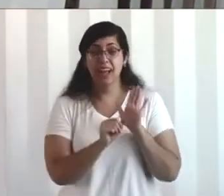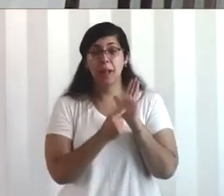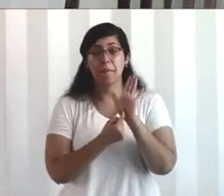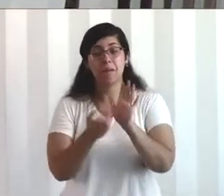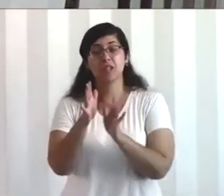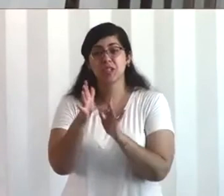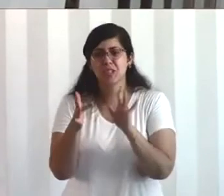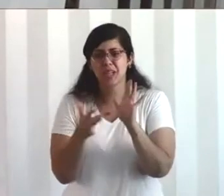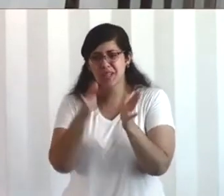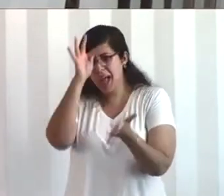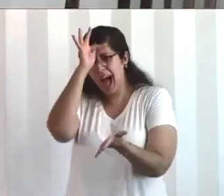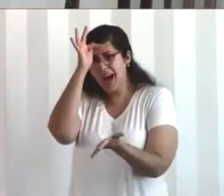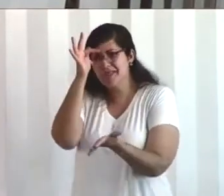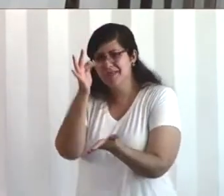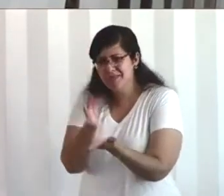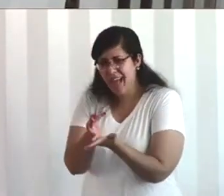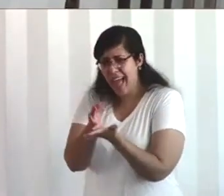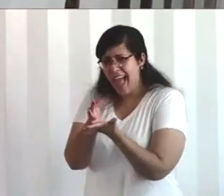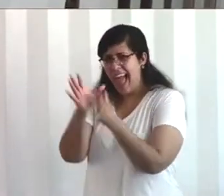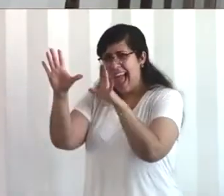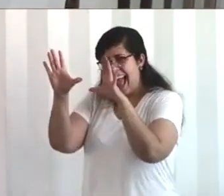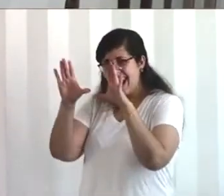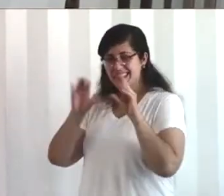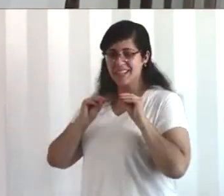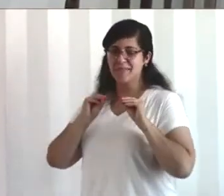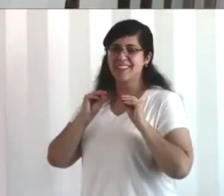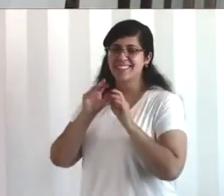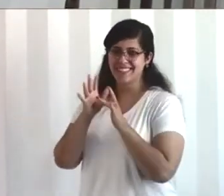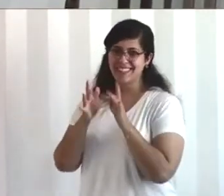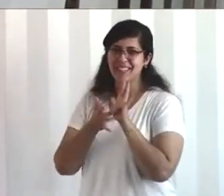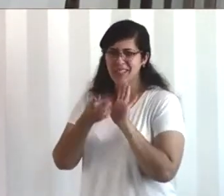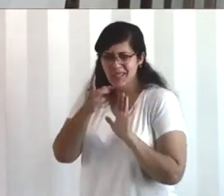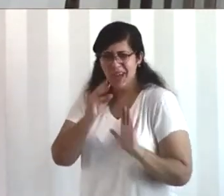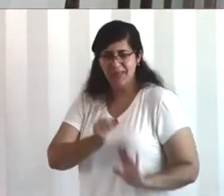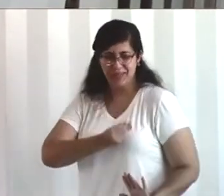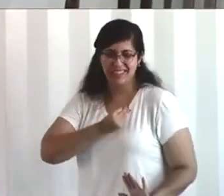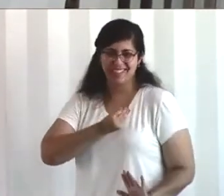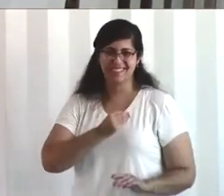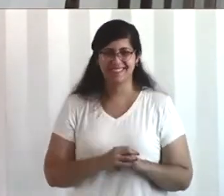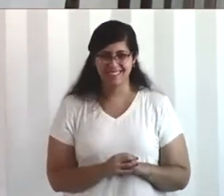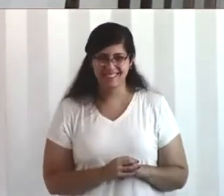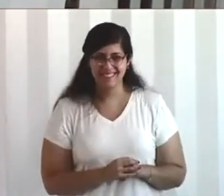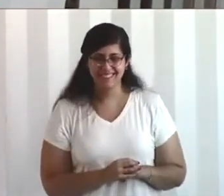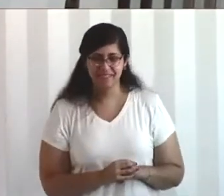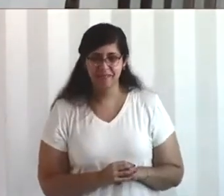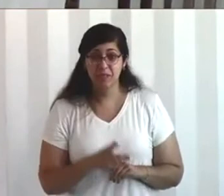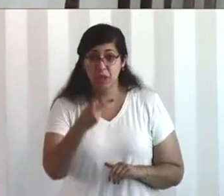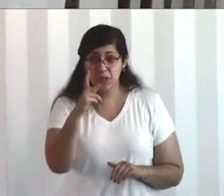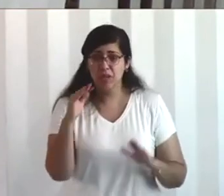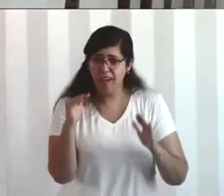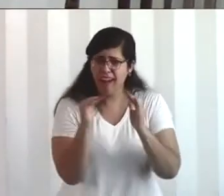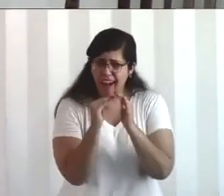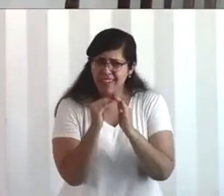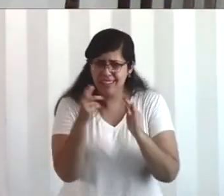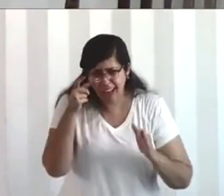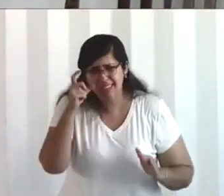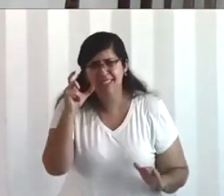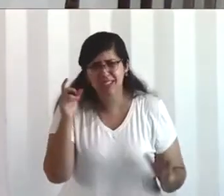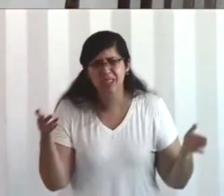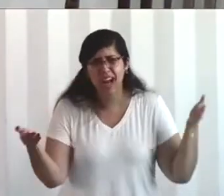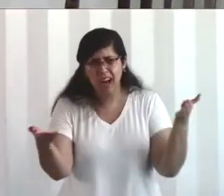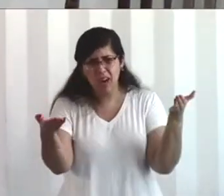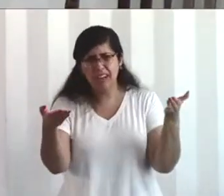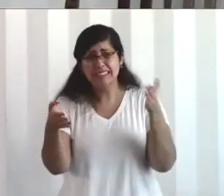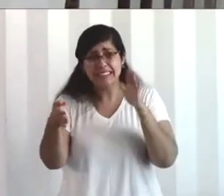fé sem receber o impacto de Cristo na sua própria vida. Se você está em casa e talvez esteja em